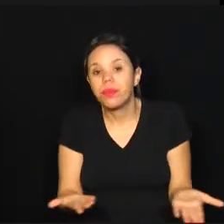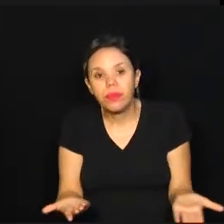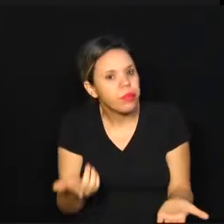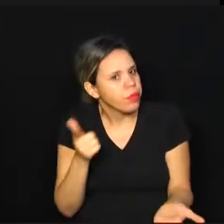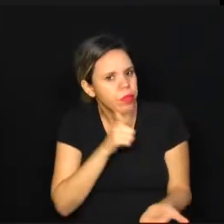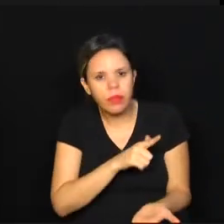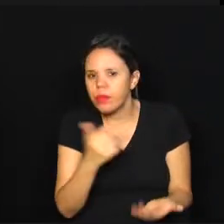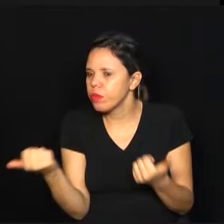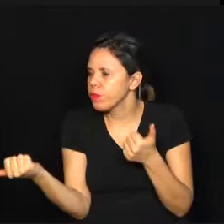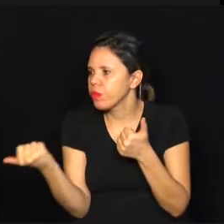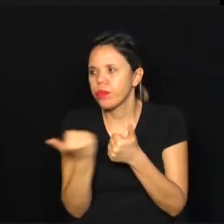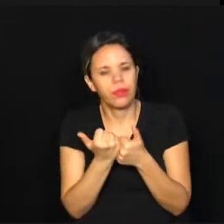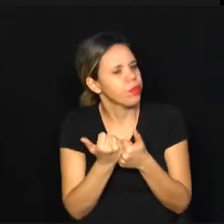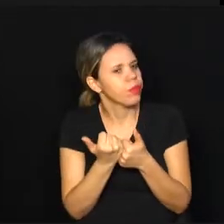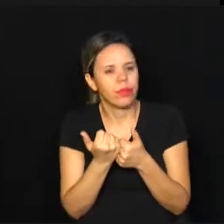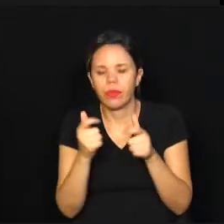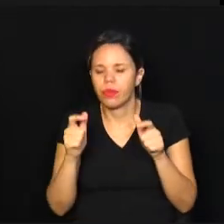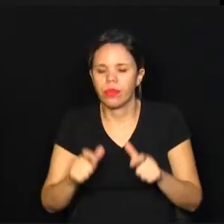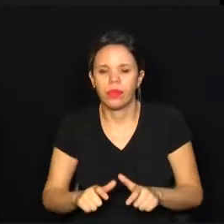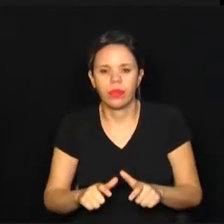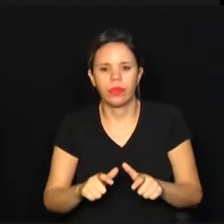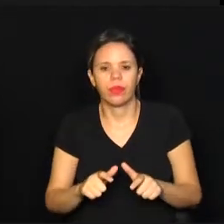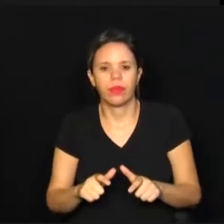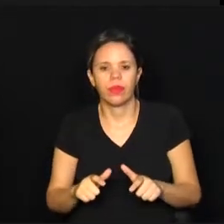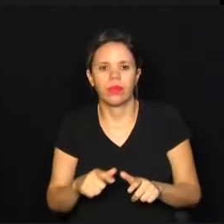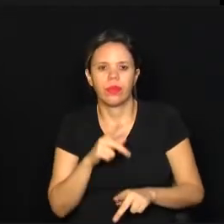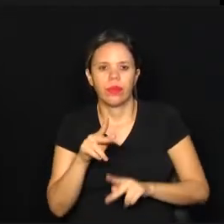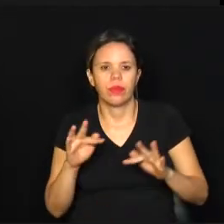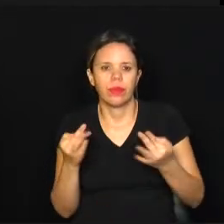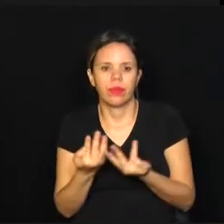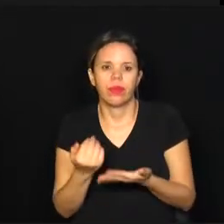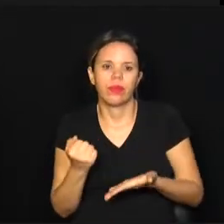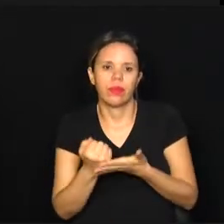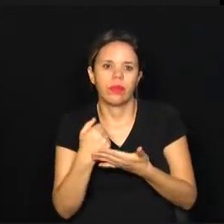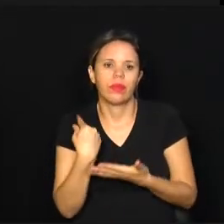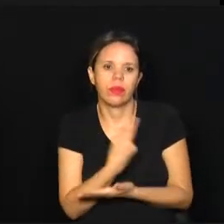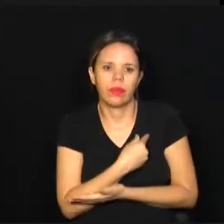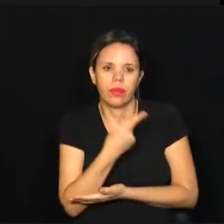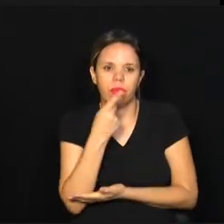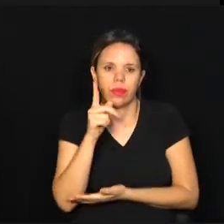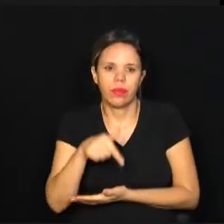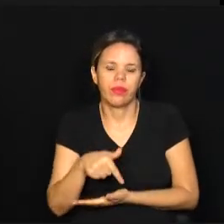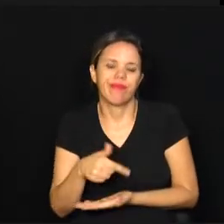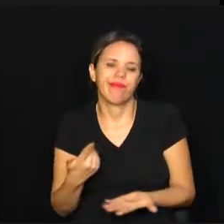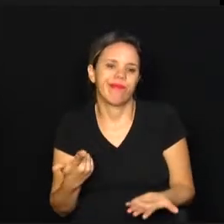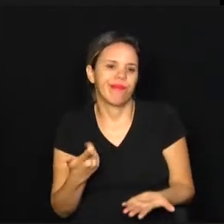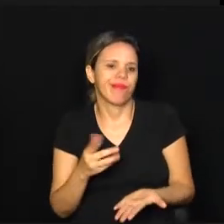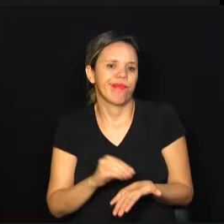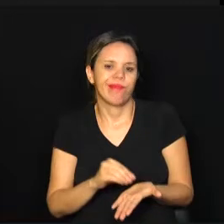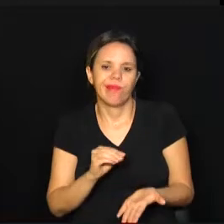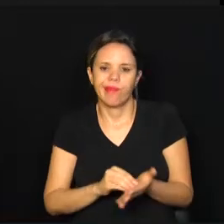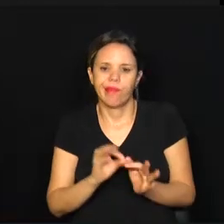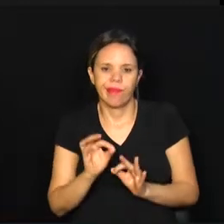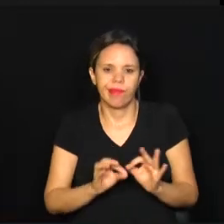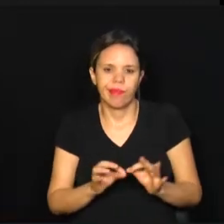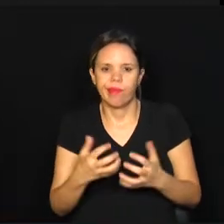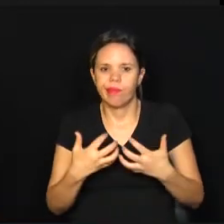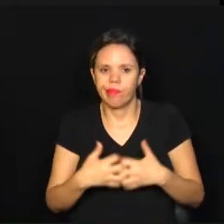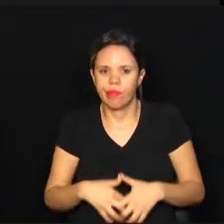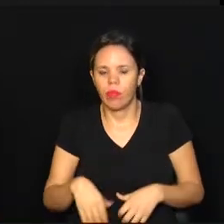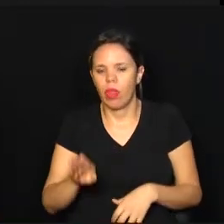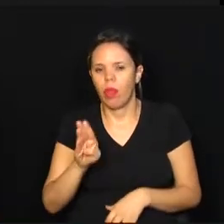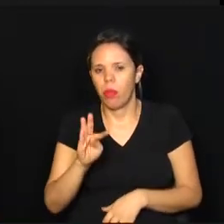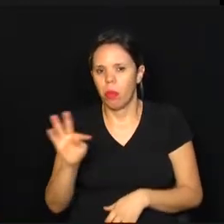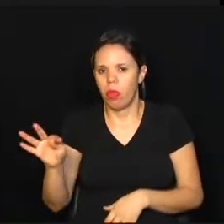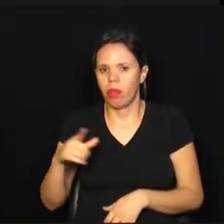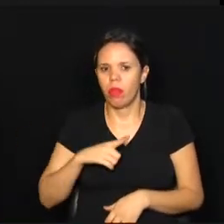foi relocado. E então, como a gente fala aqui, é uma falta de planejamento. Eu acho que o BRT,